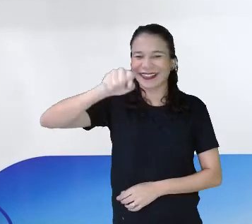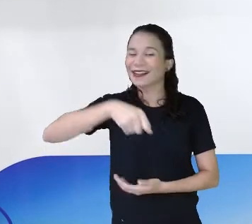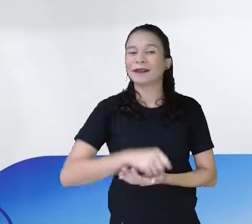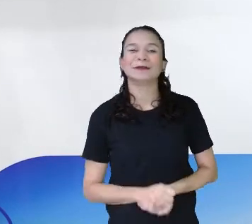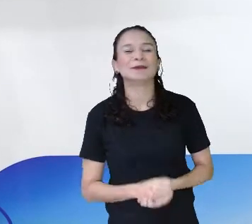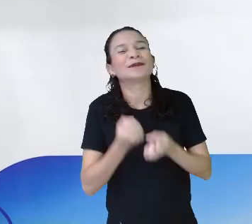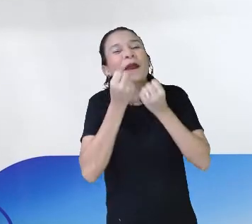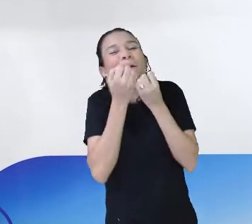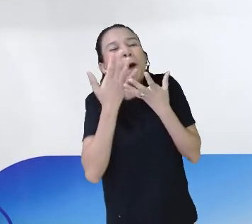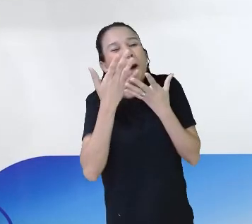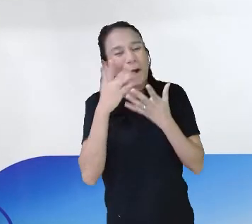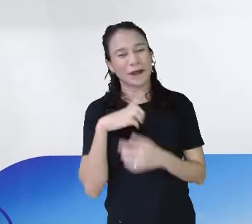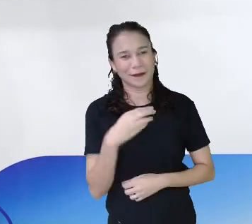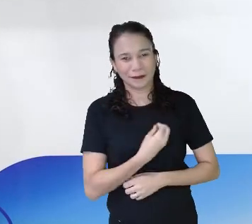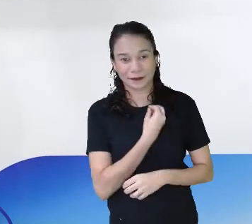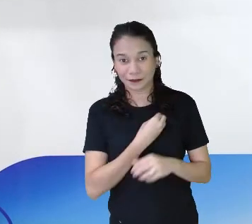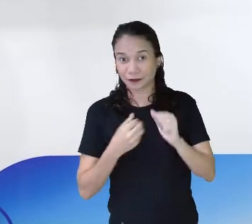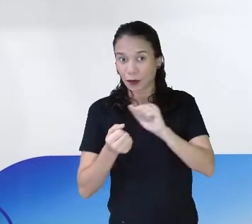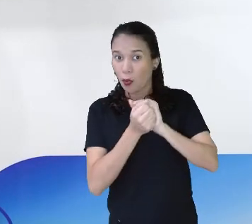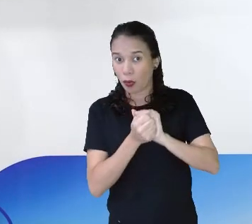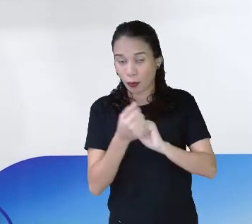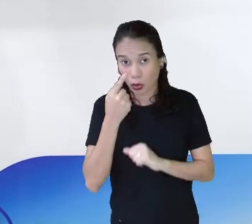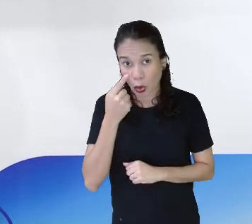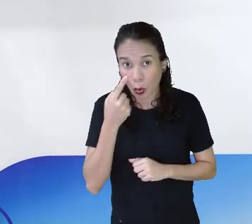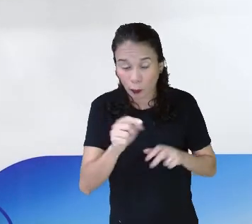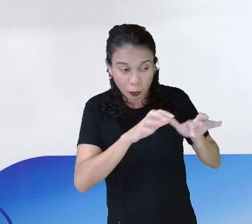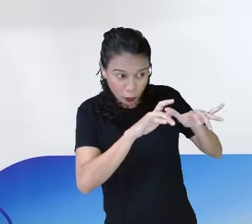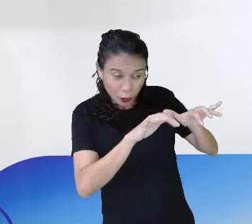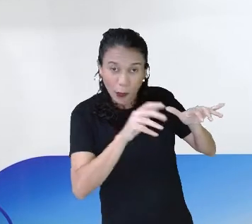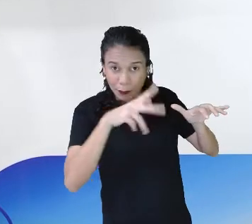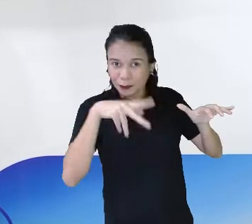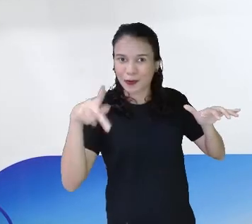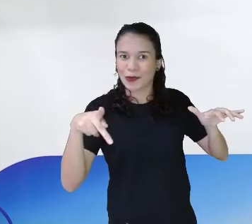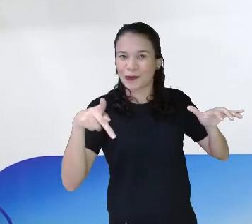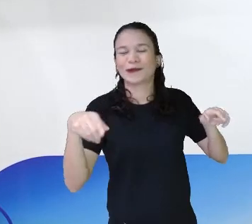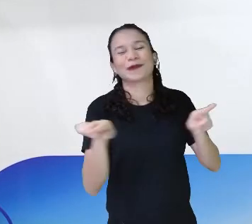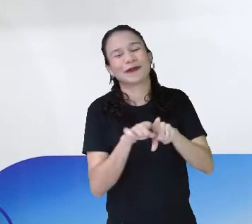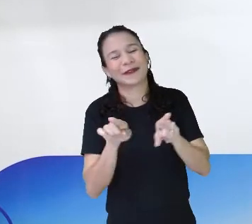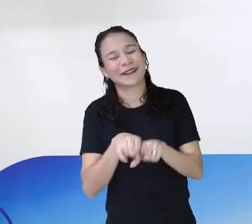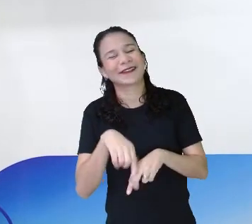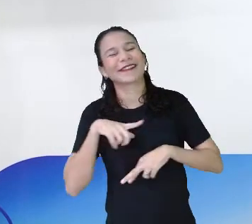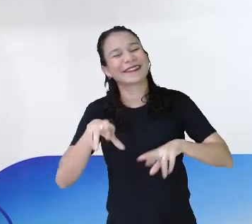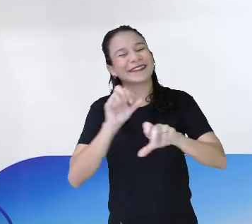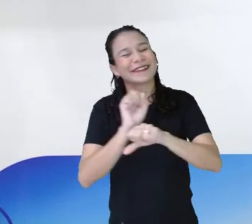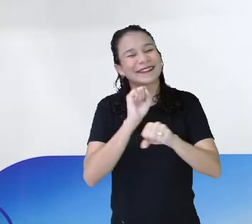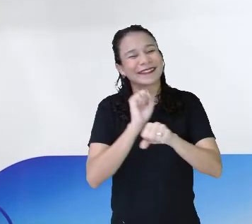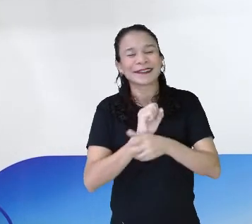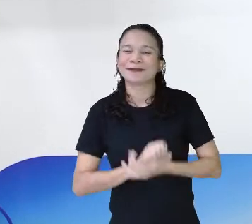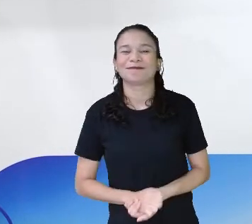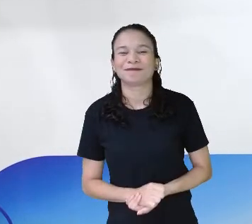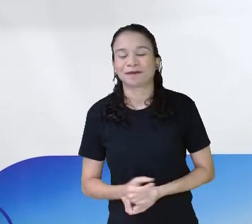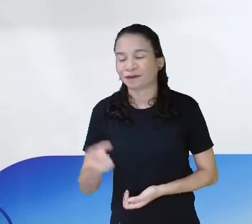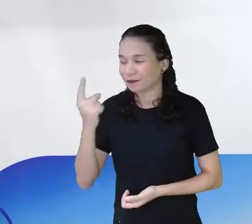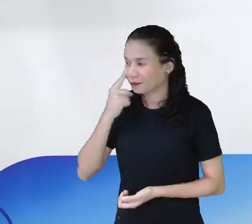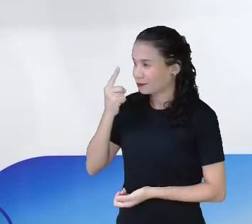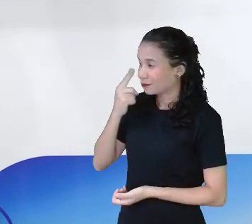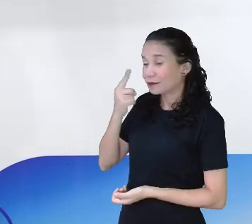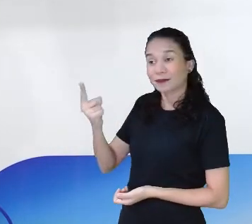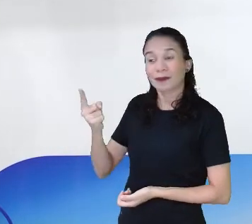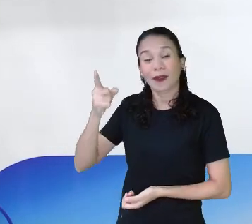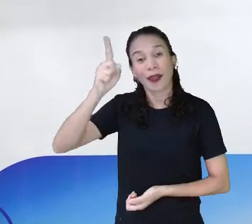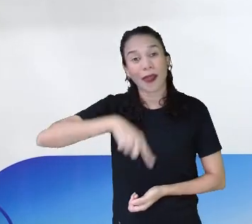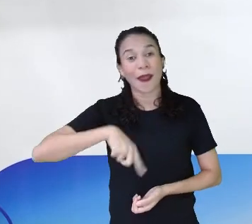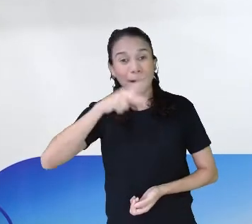certo? Que bom que estão aí, mas eu aguardo no chat, viu, professora? Os meninos também estão lhe aguardando. Olha só, é a